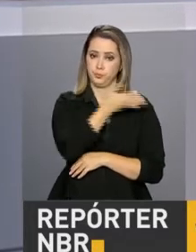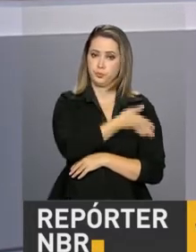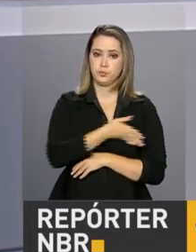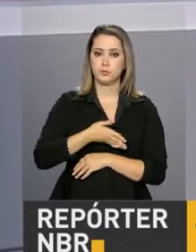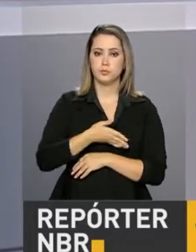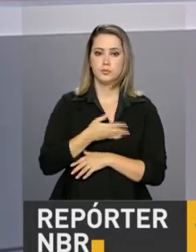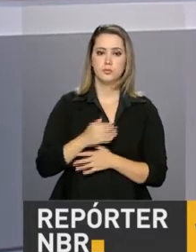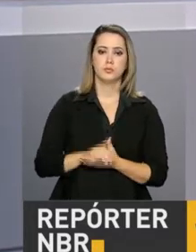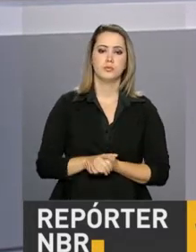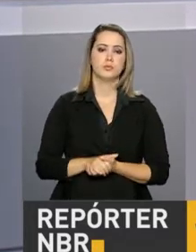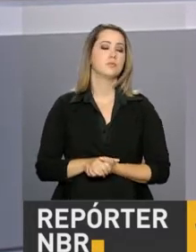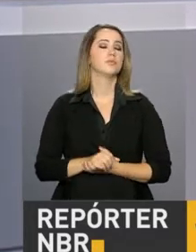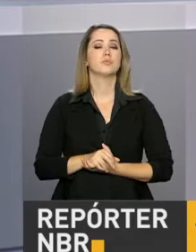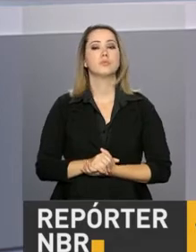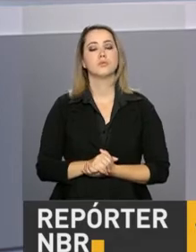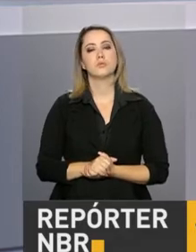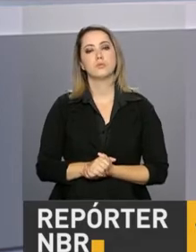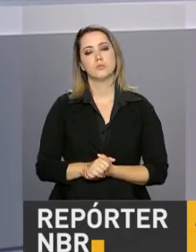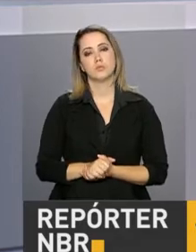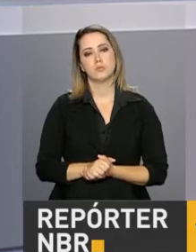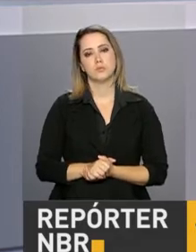é